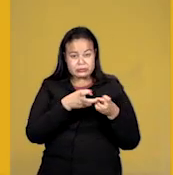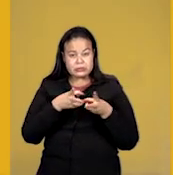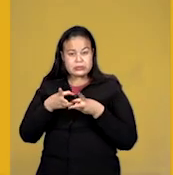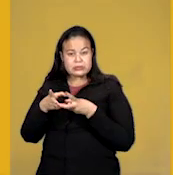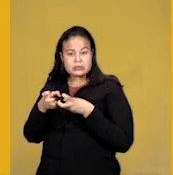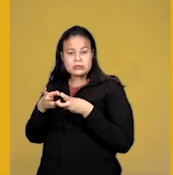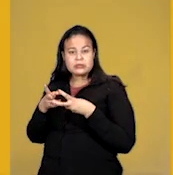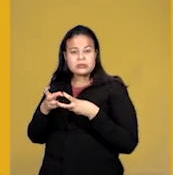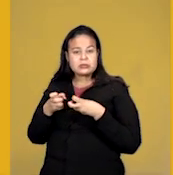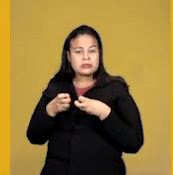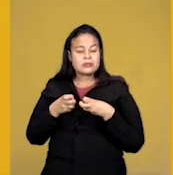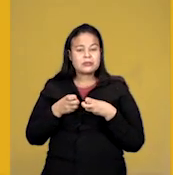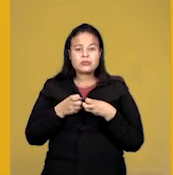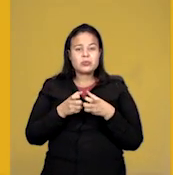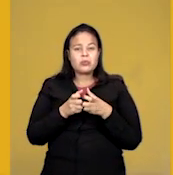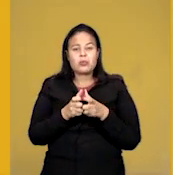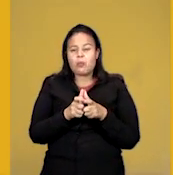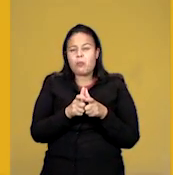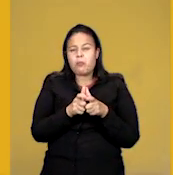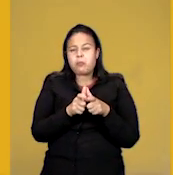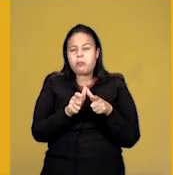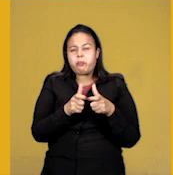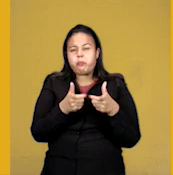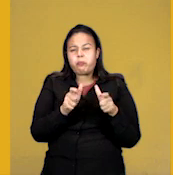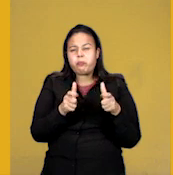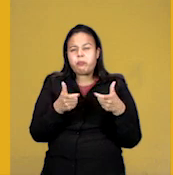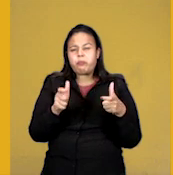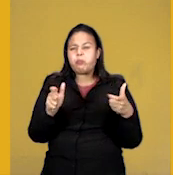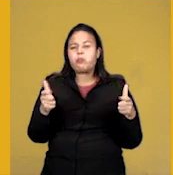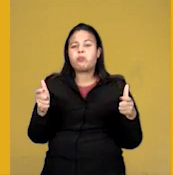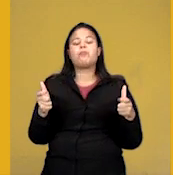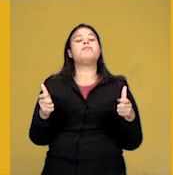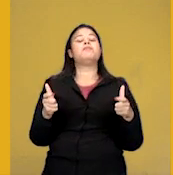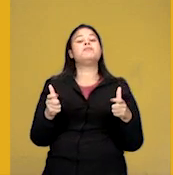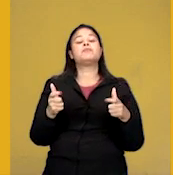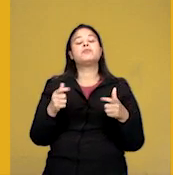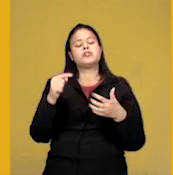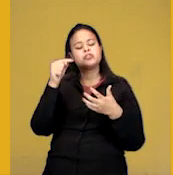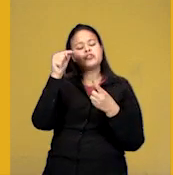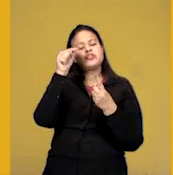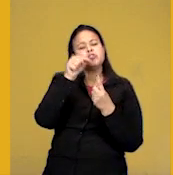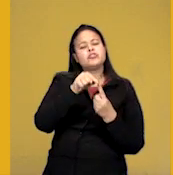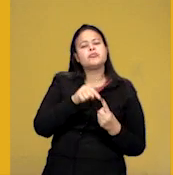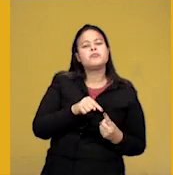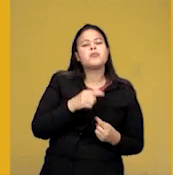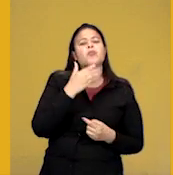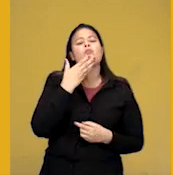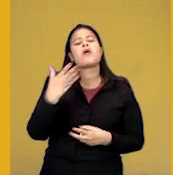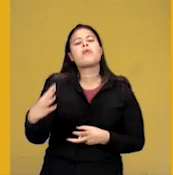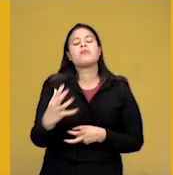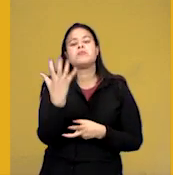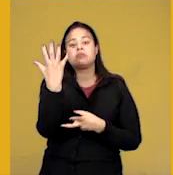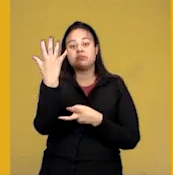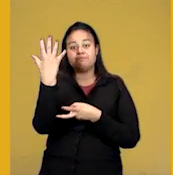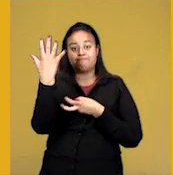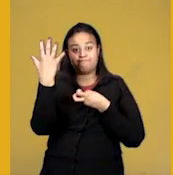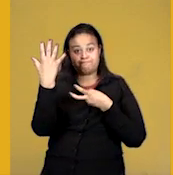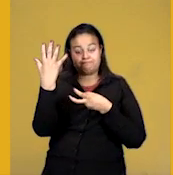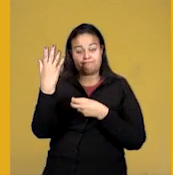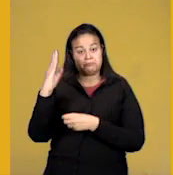ser inesgotáveis. E que tipo de recursos que nós retiramos da natureza?